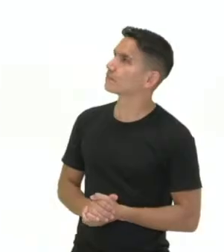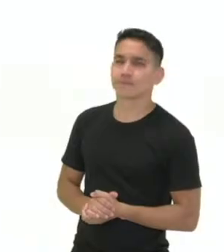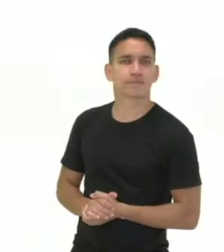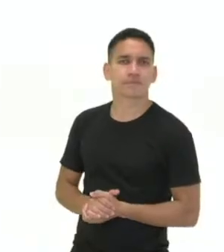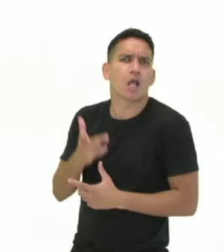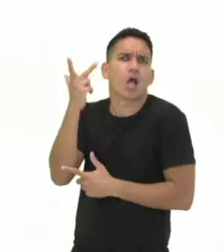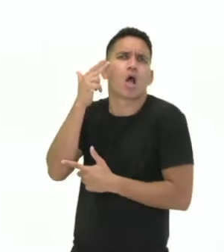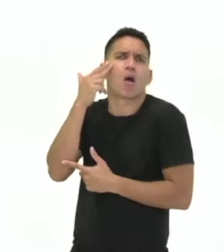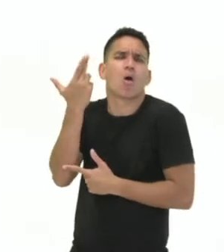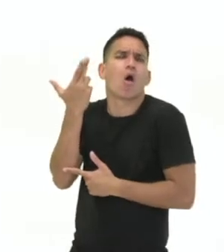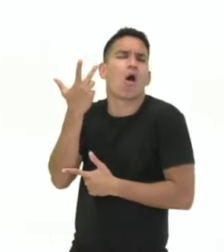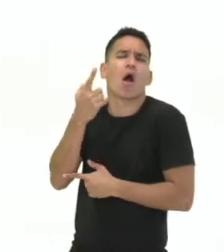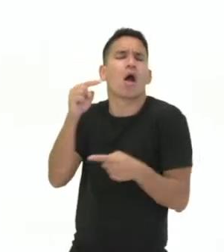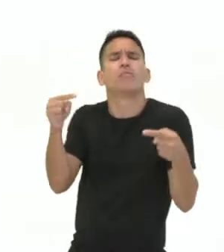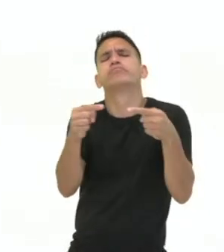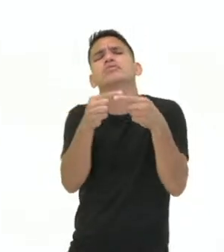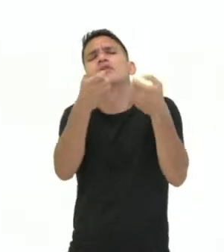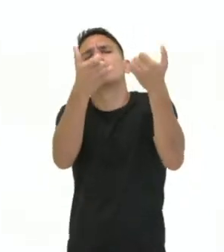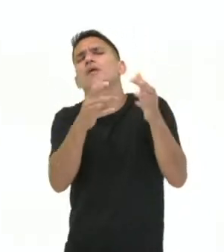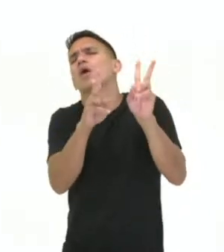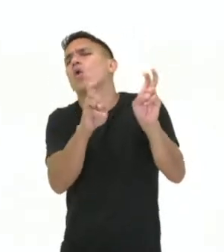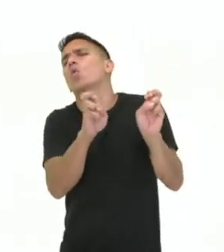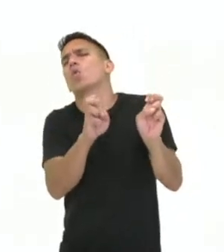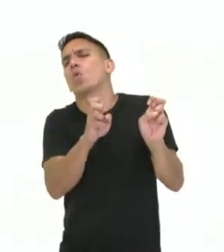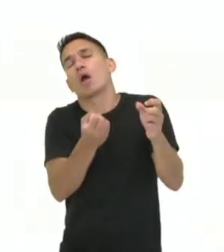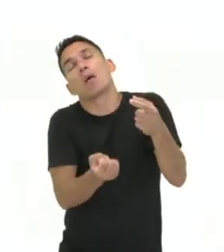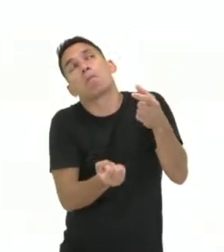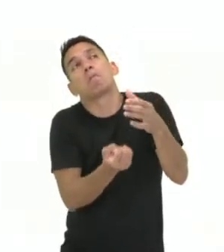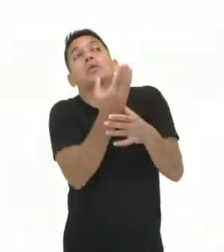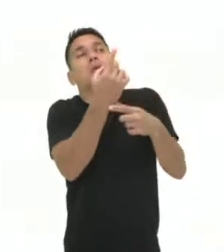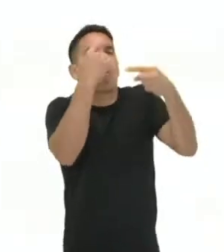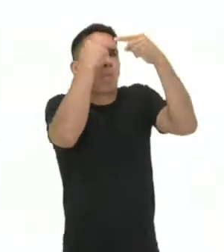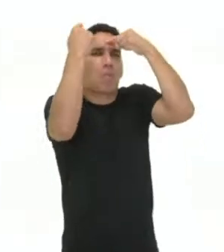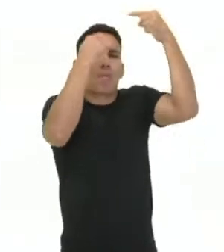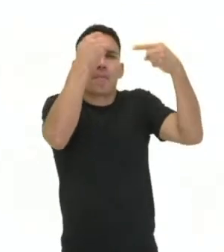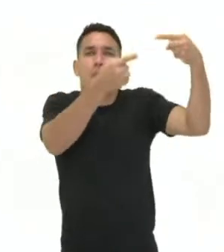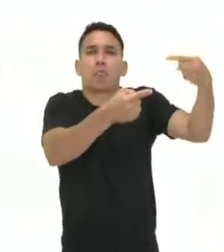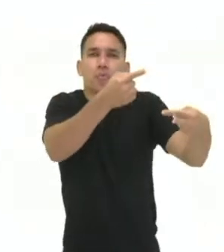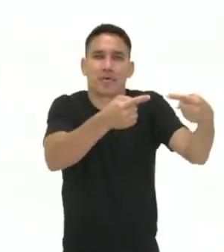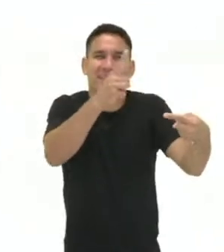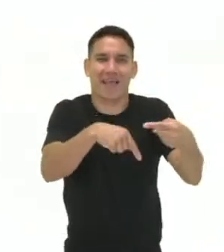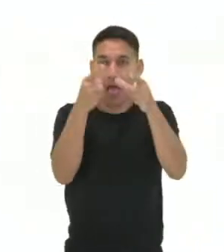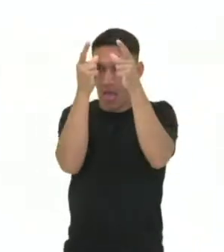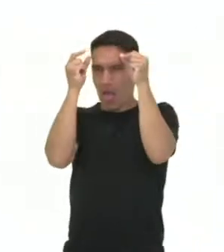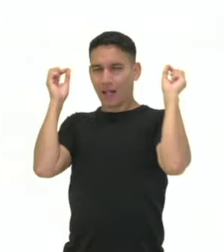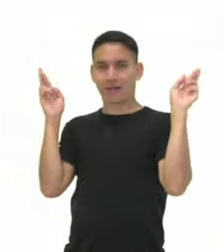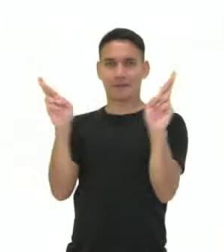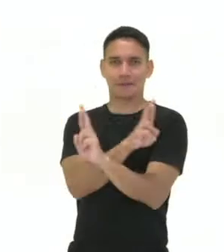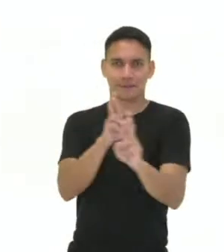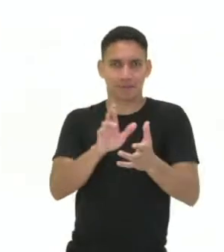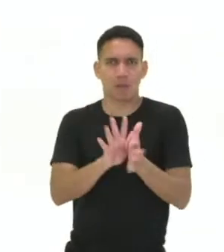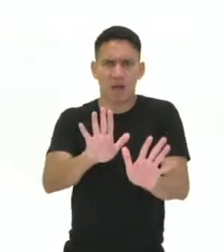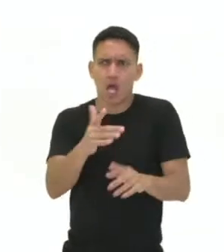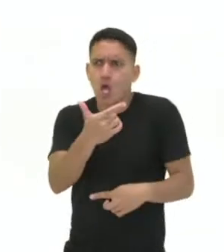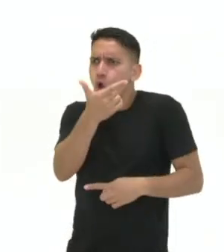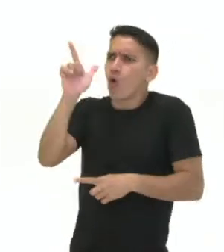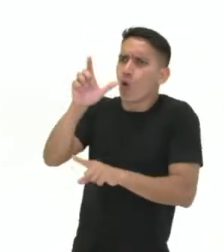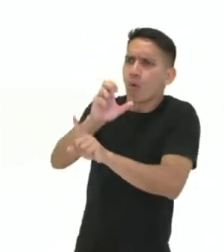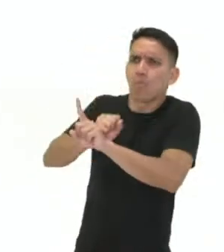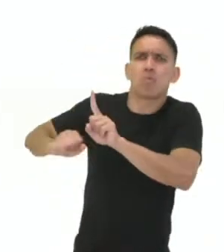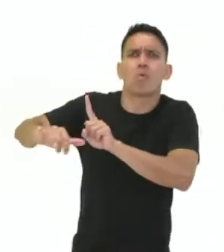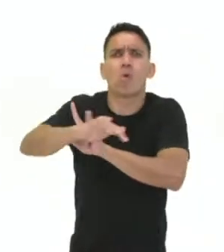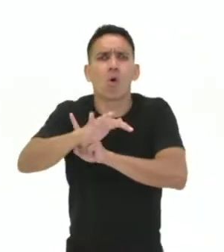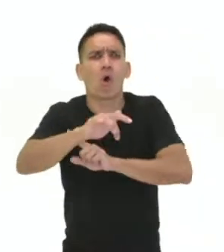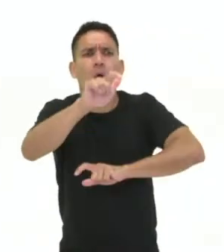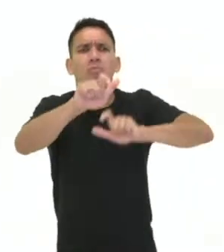a invenção da política aos gregos, mas será que outros povos da antiguidade não conheciam a